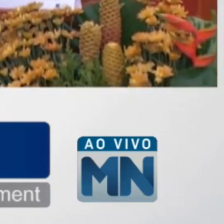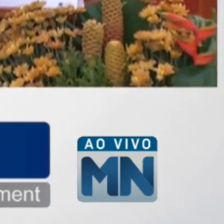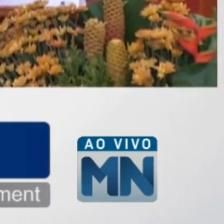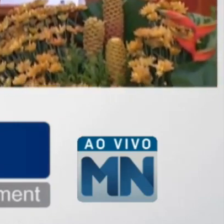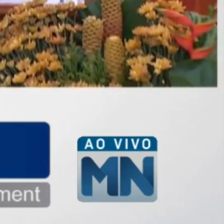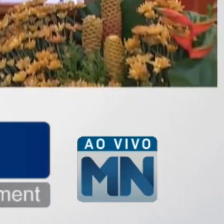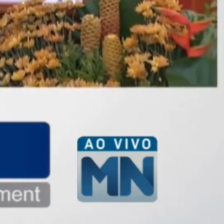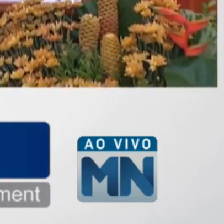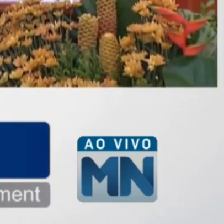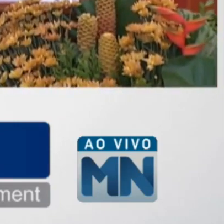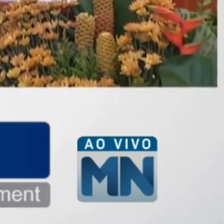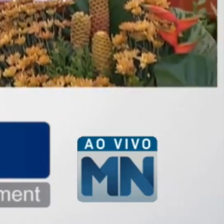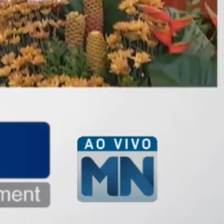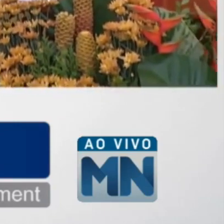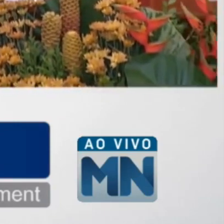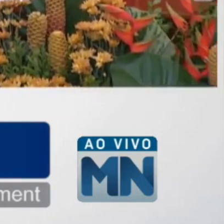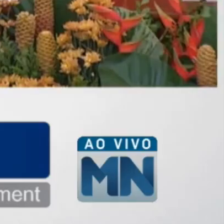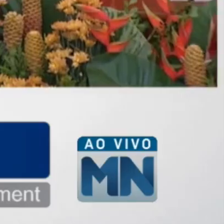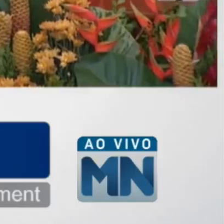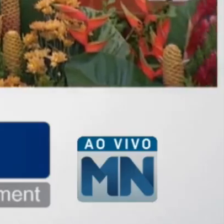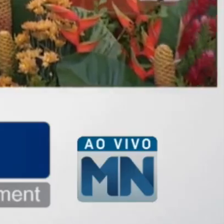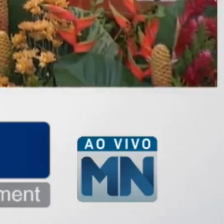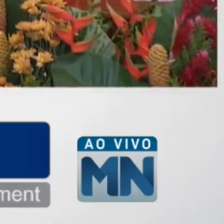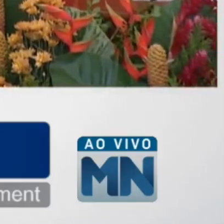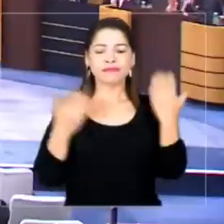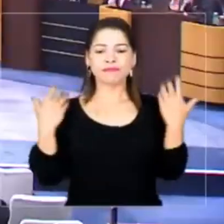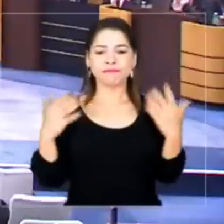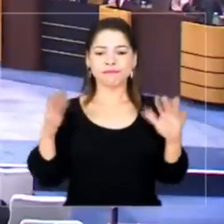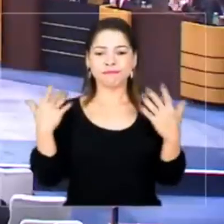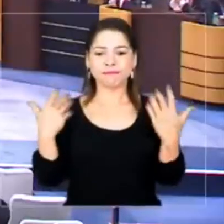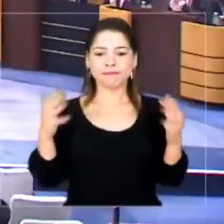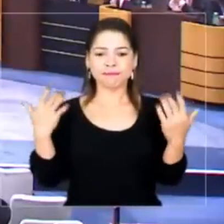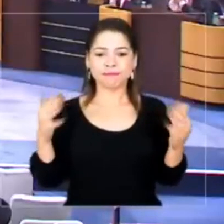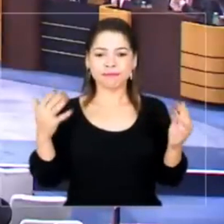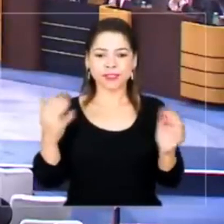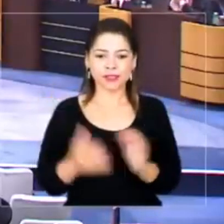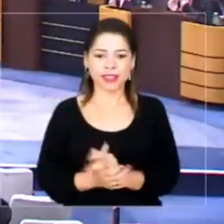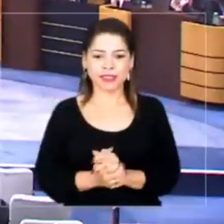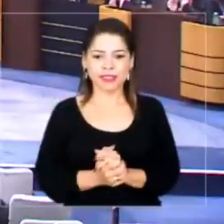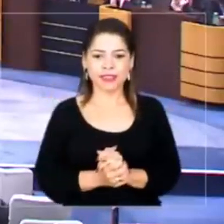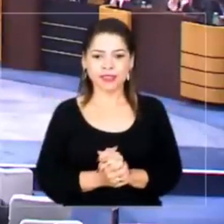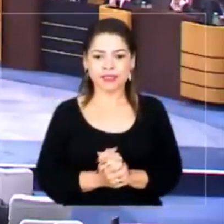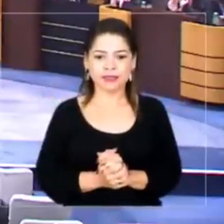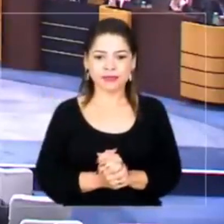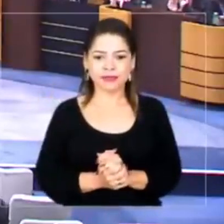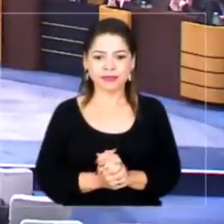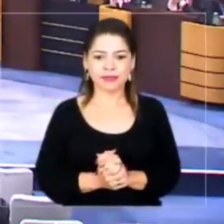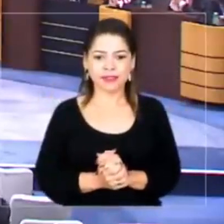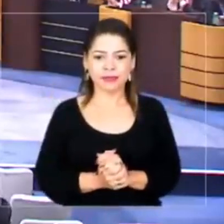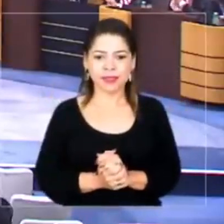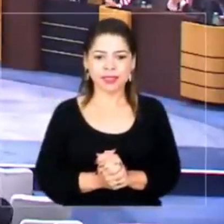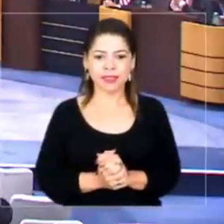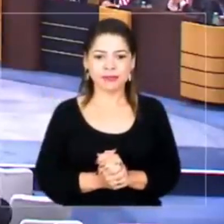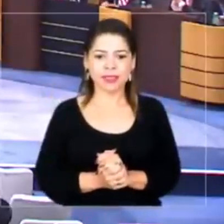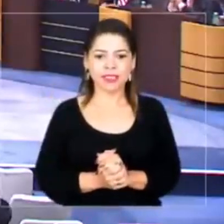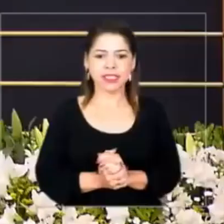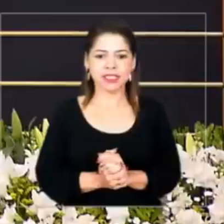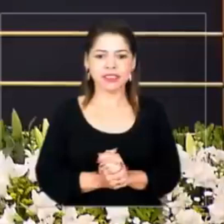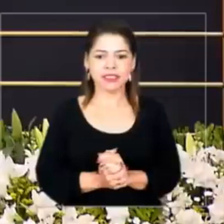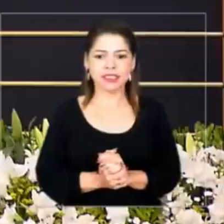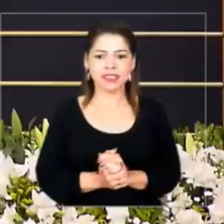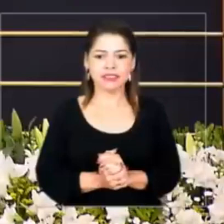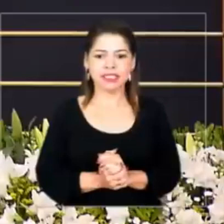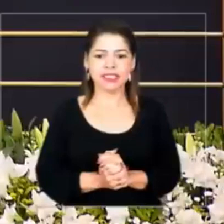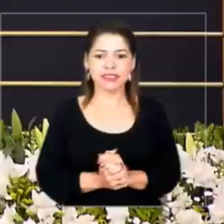aqui comigo e eu não podia deixar de me emocionar. Presidente da corte, o ministro Lélio Bentes quebrou o protocolo